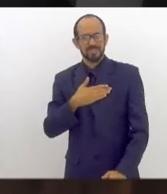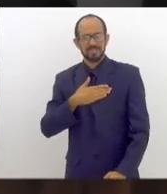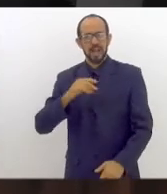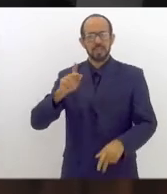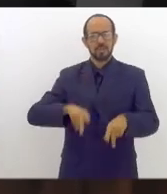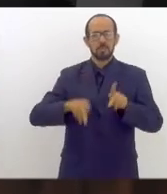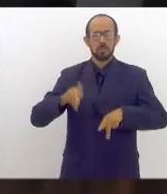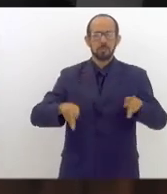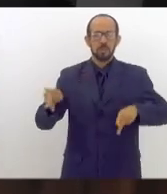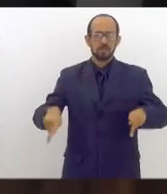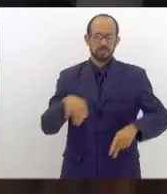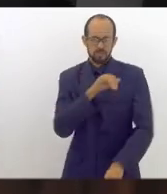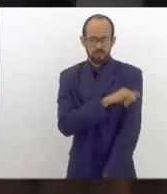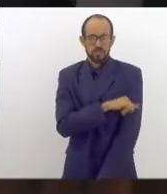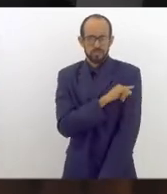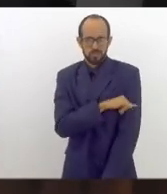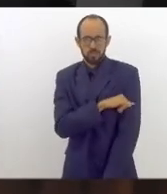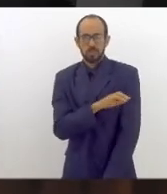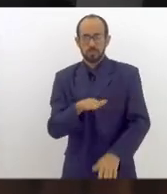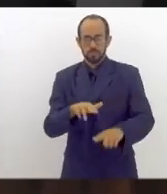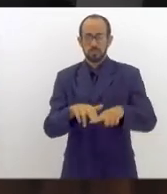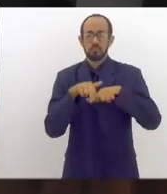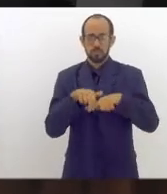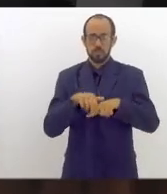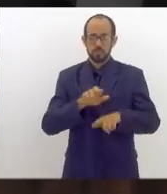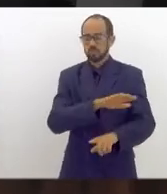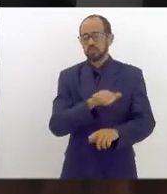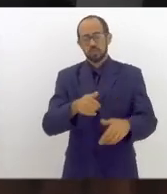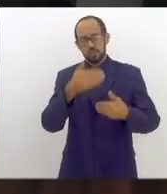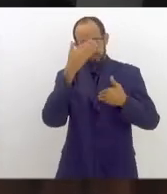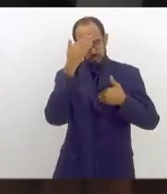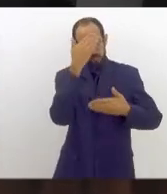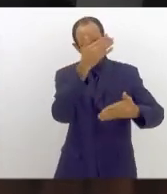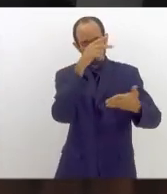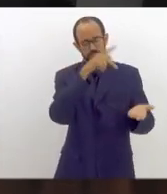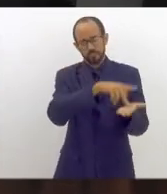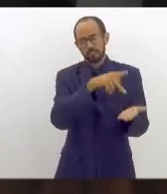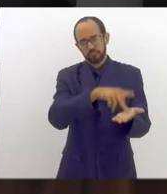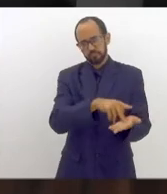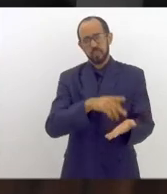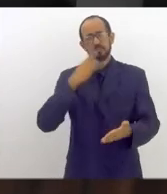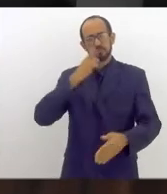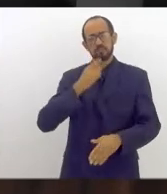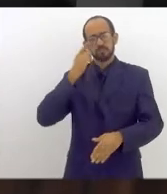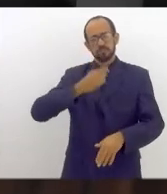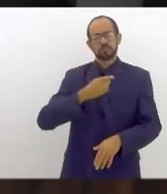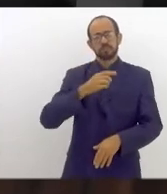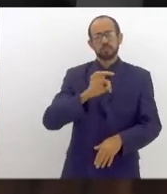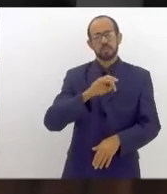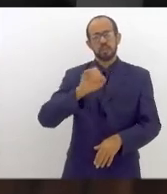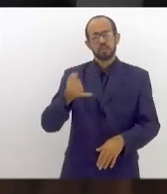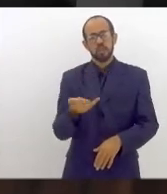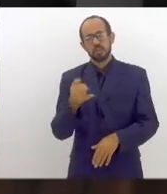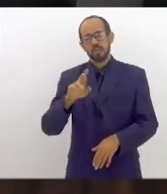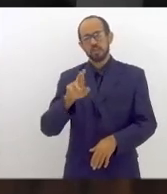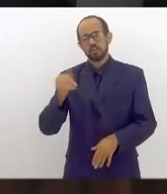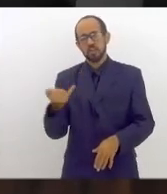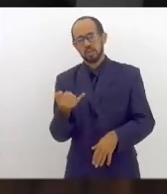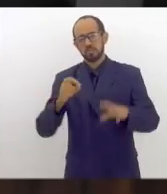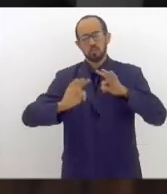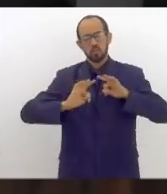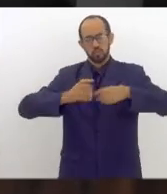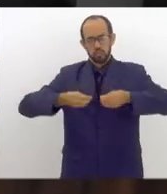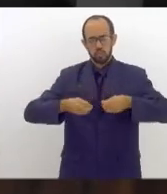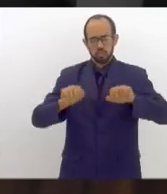portanto aqui prestamos os nossos mais sinceros agradecimentos aos desembargadores do TJRJ por tudo que tem feito